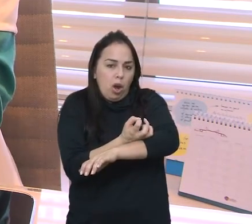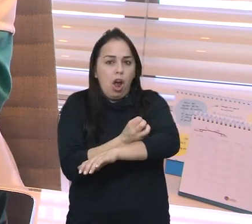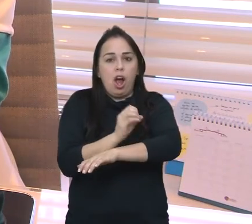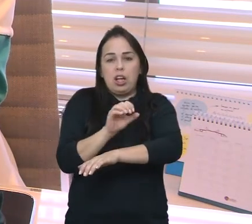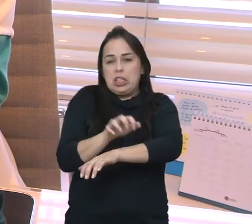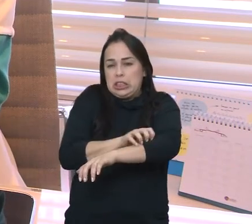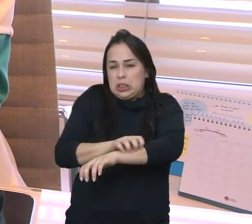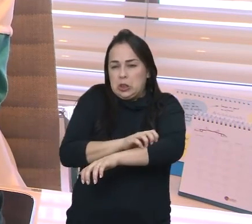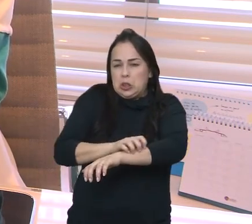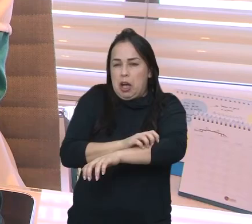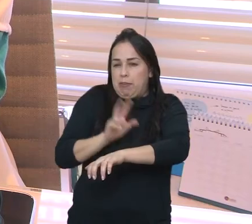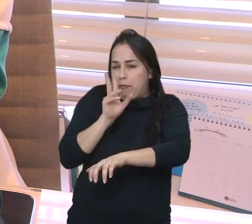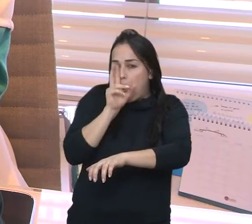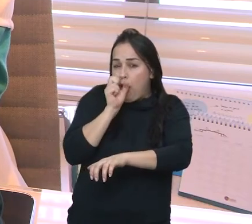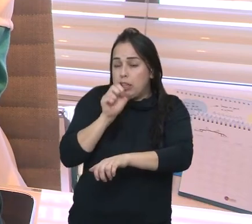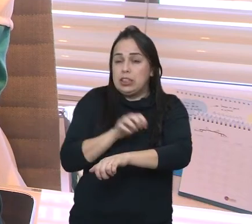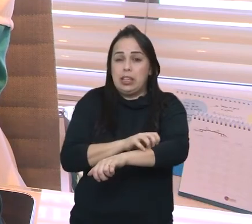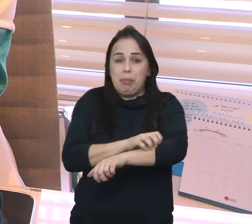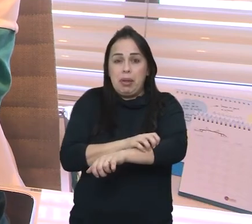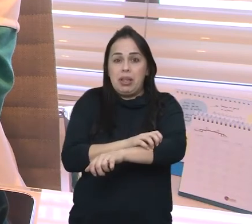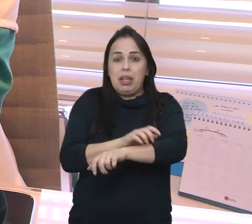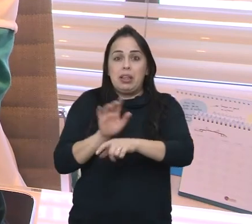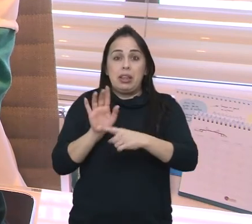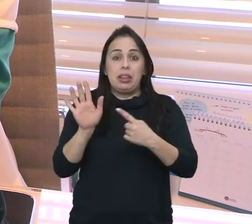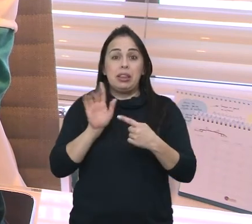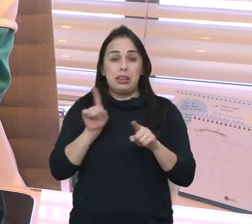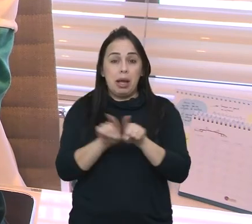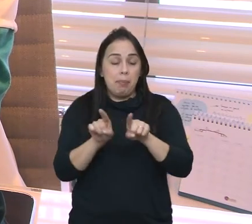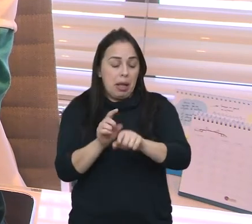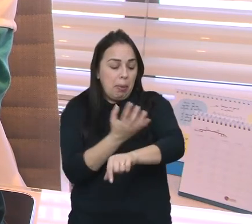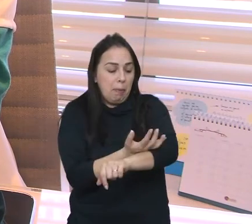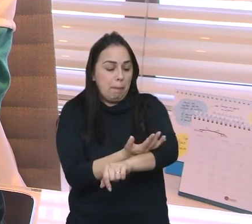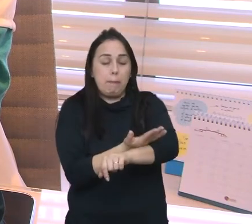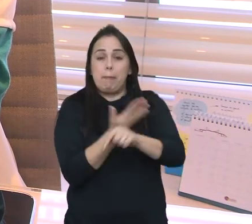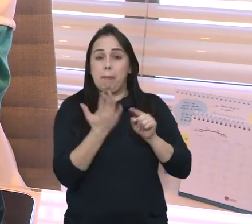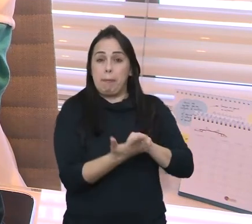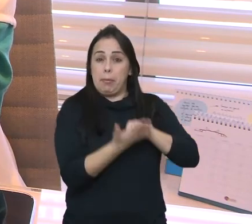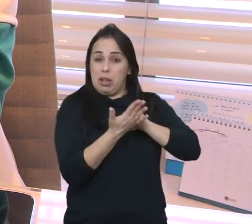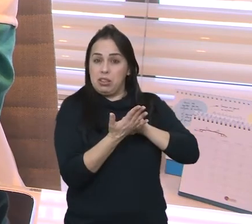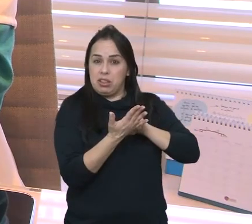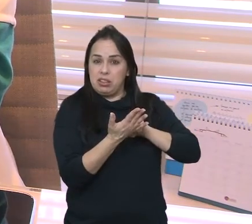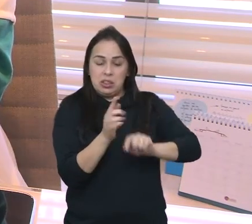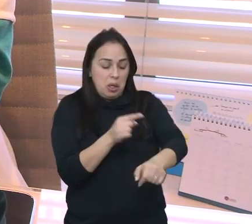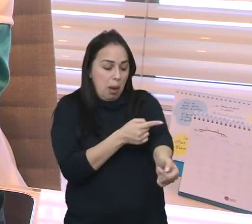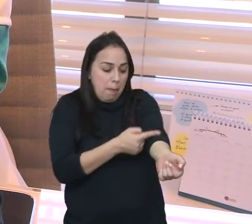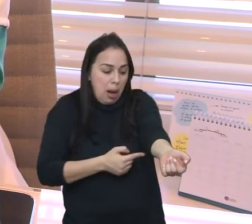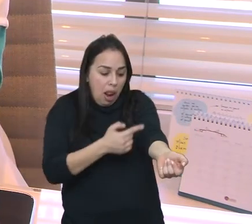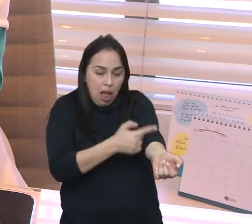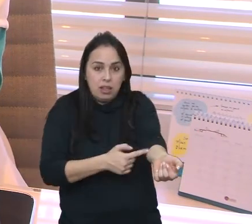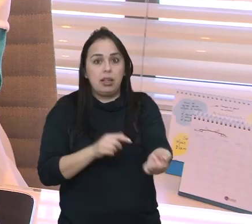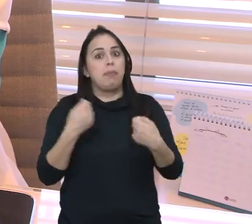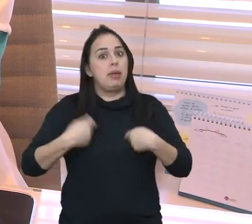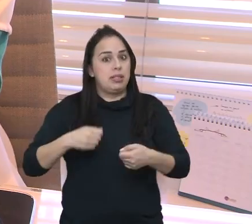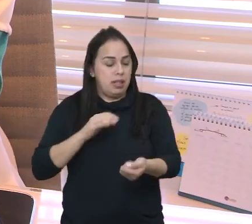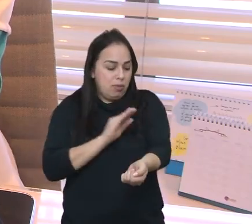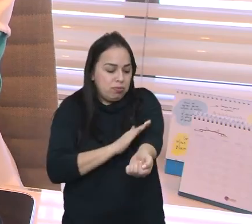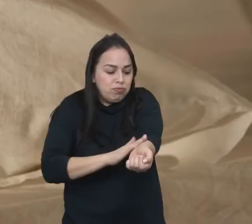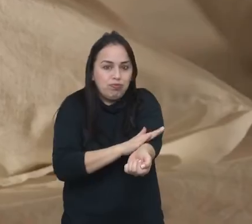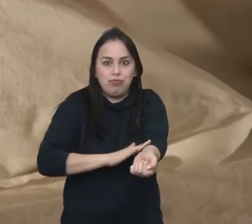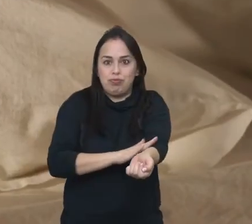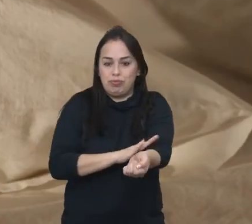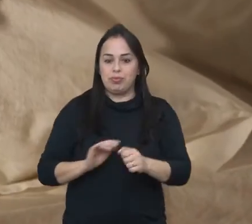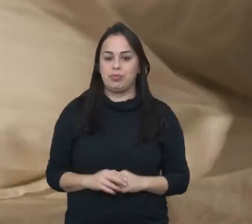tendo uma coceira mais intensa, ou às vezes até aparecendo ali uma lesão nas dobrinhas. Aí é importante reforçar a hidratação no